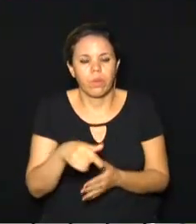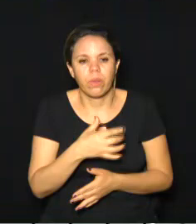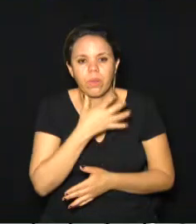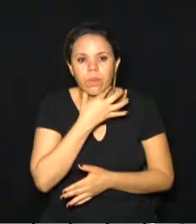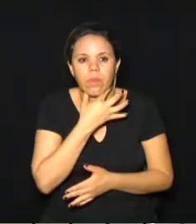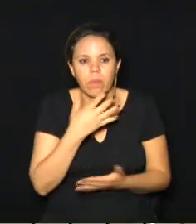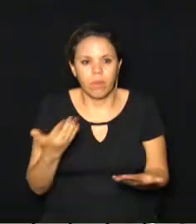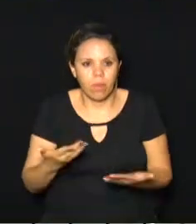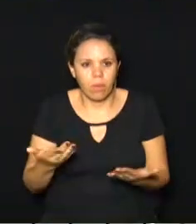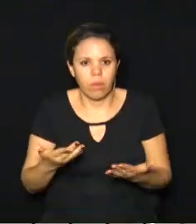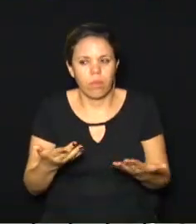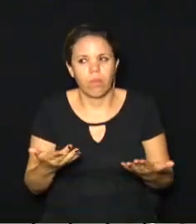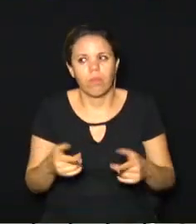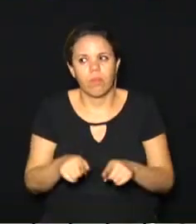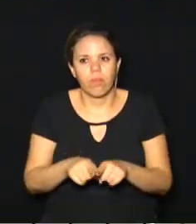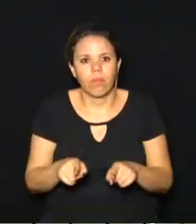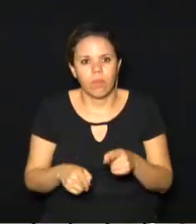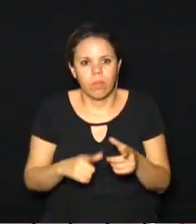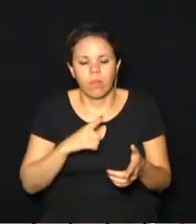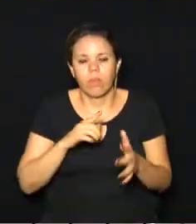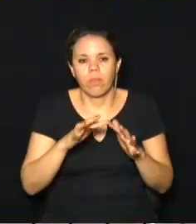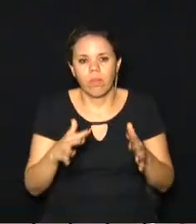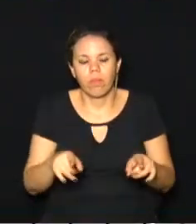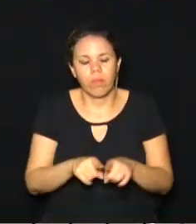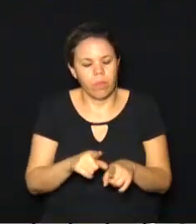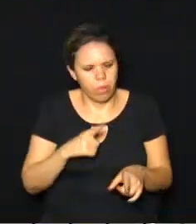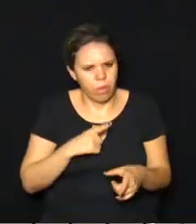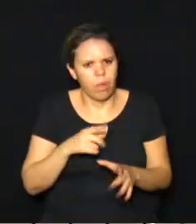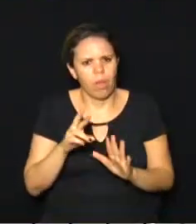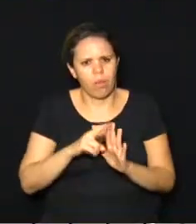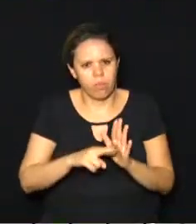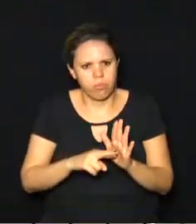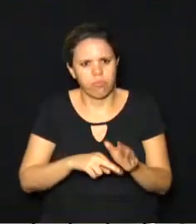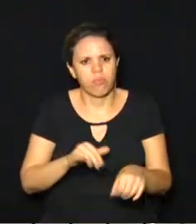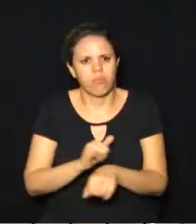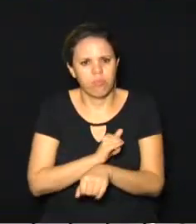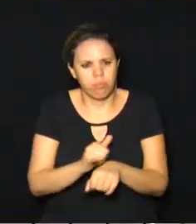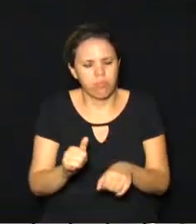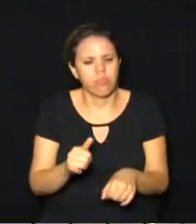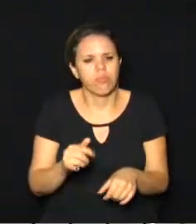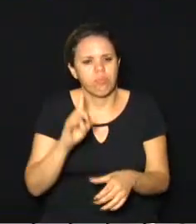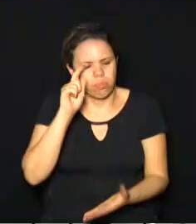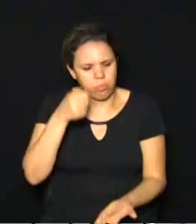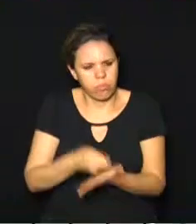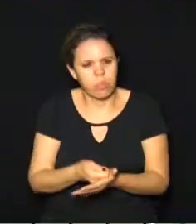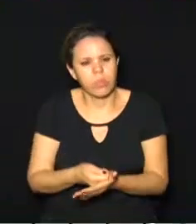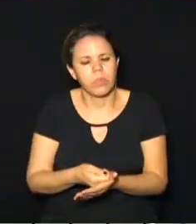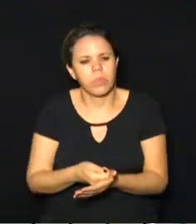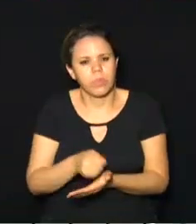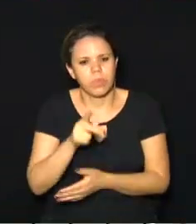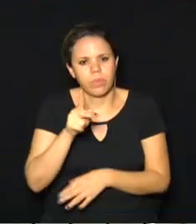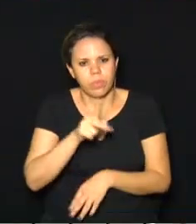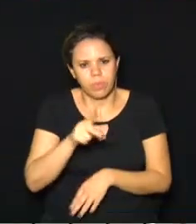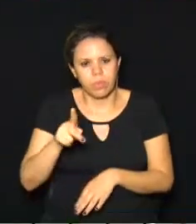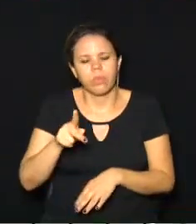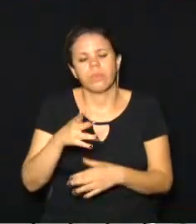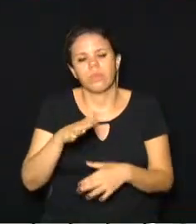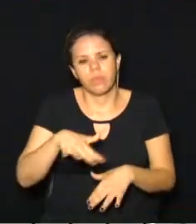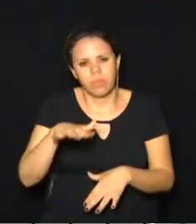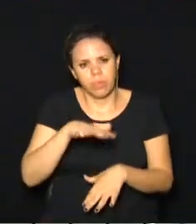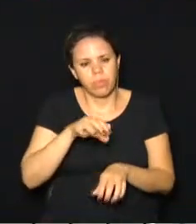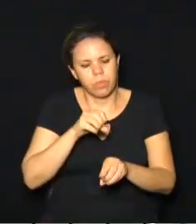mesmo diante da situação, há mecanismos para garantir pelo menos que os profissionais da